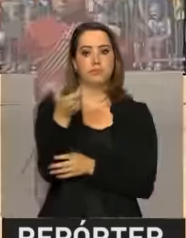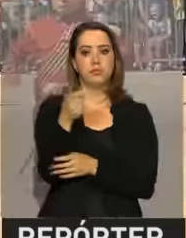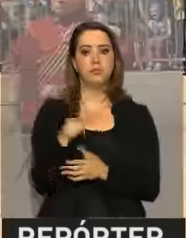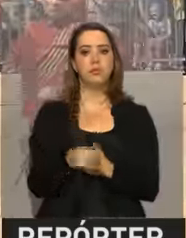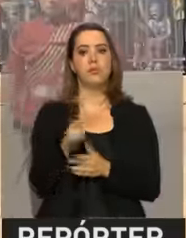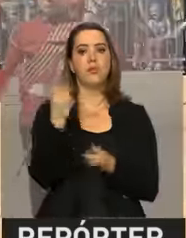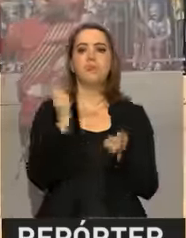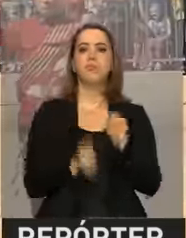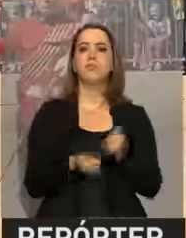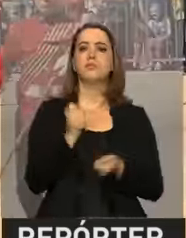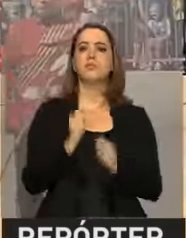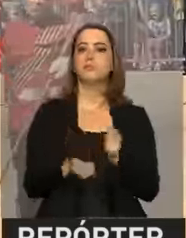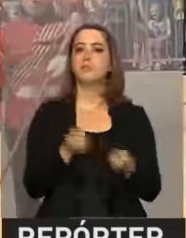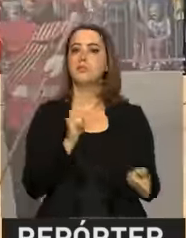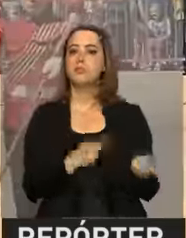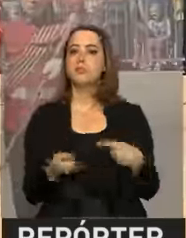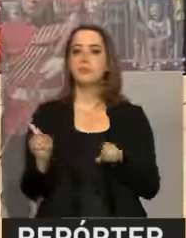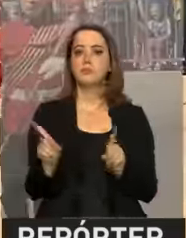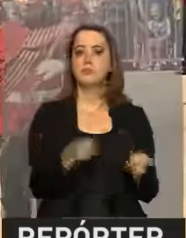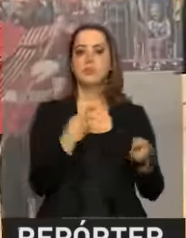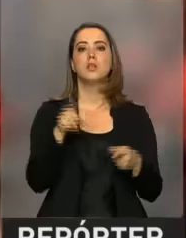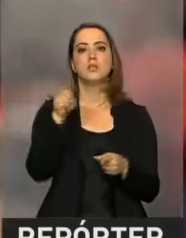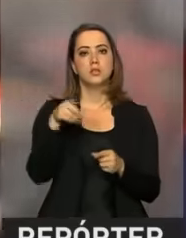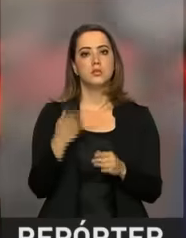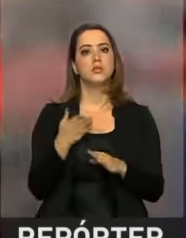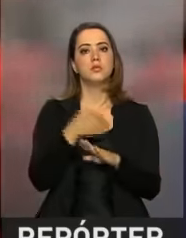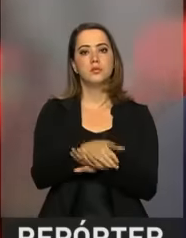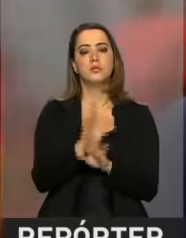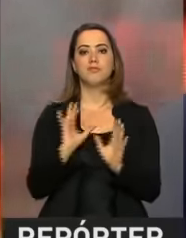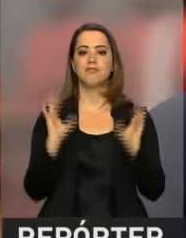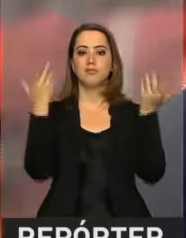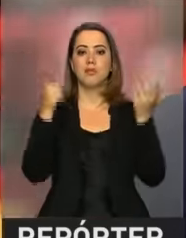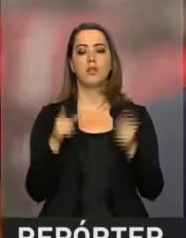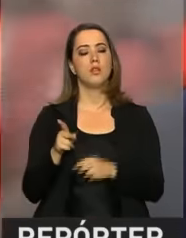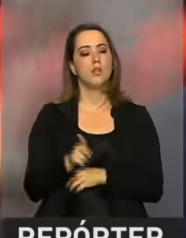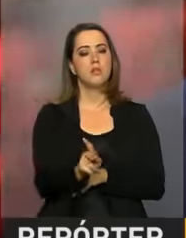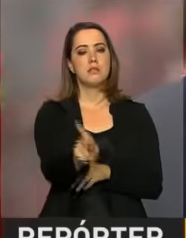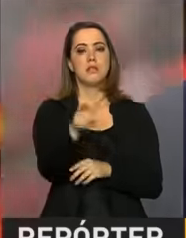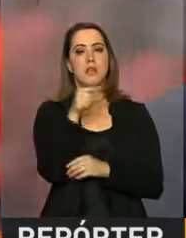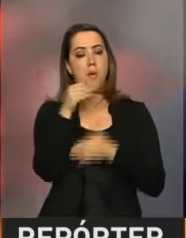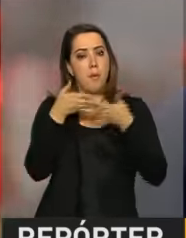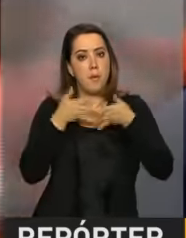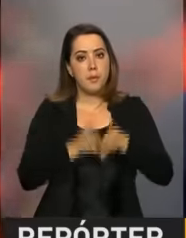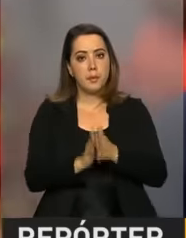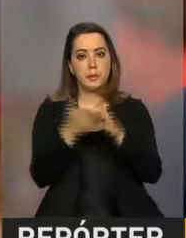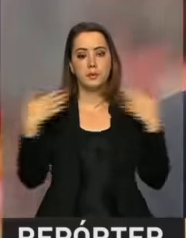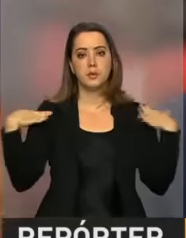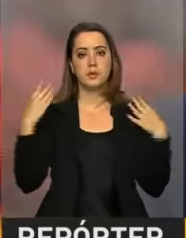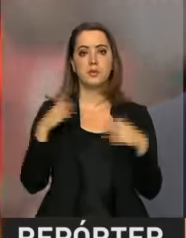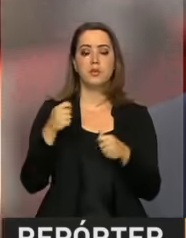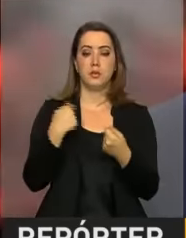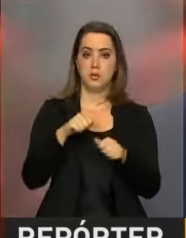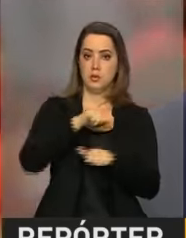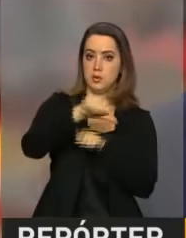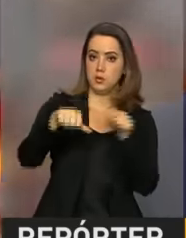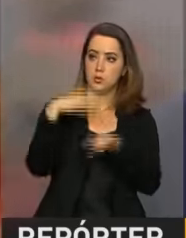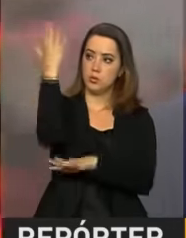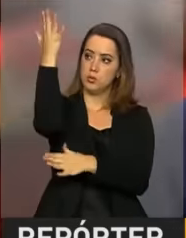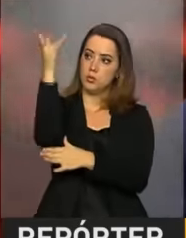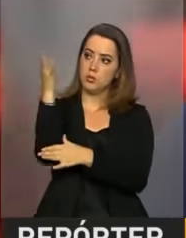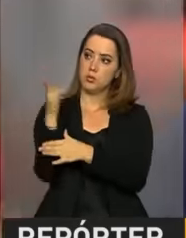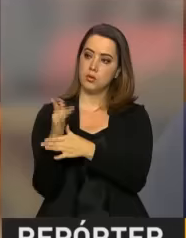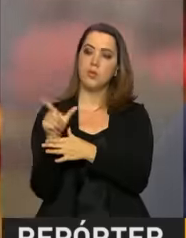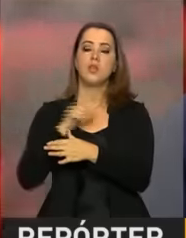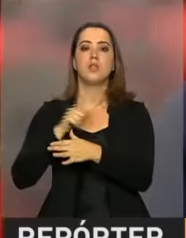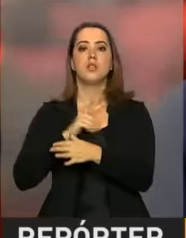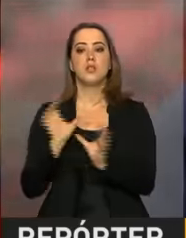A música também é protagonista do evento. Sempre que a Marinha é responsável pela troca da bandeira, a banda dos Fuzileiros Navais vem